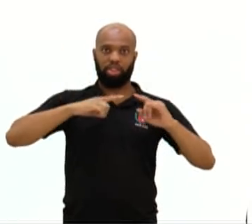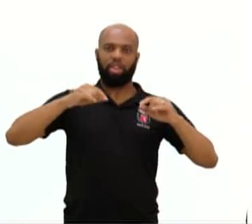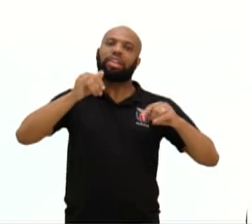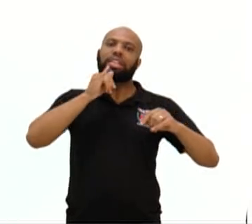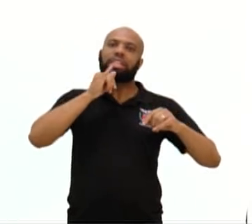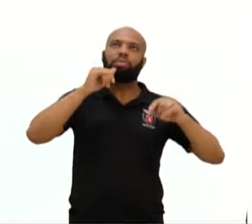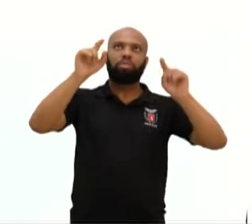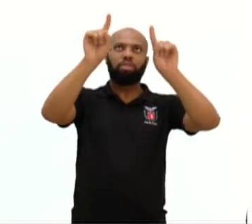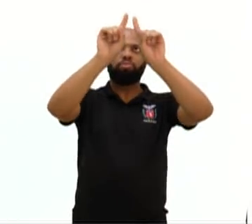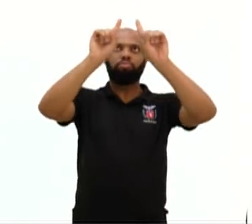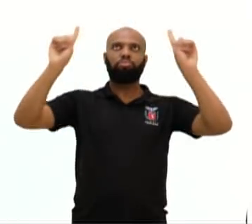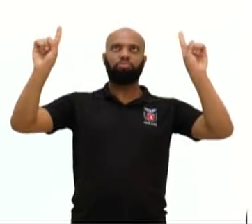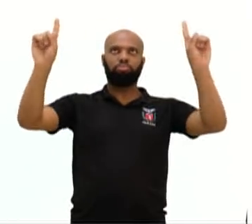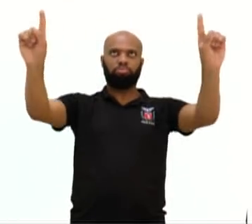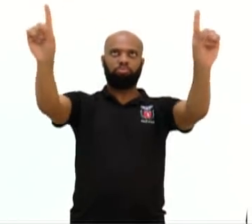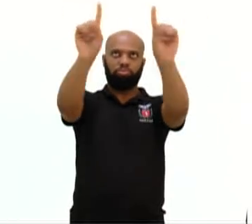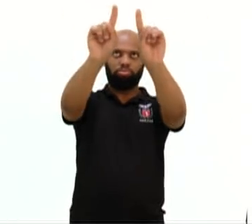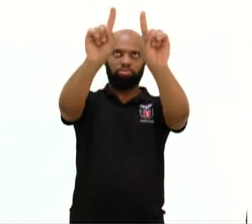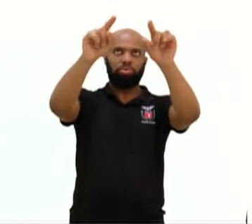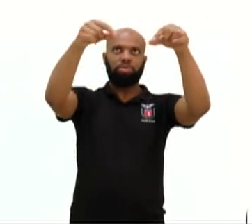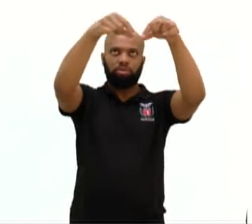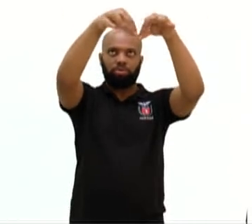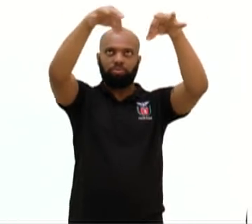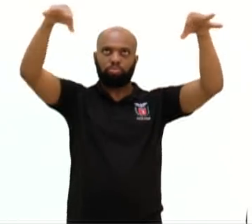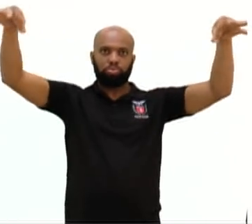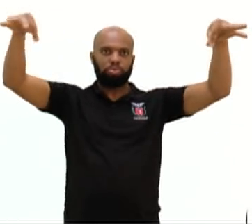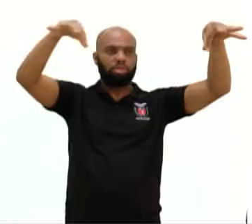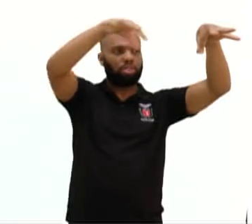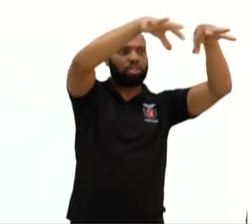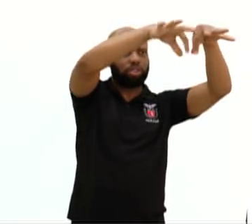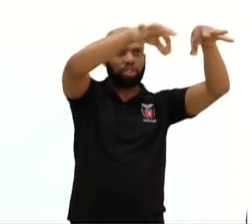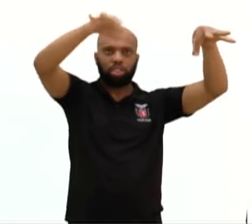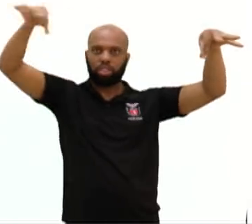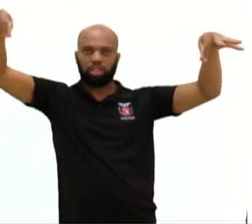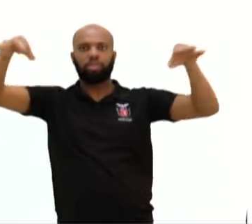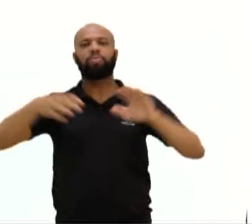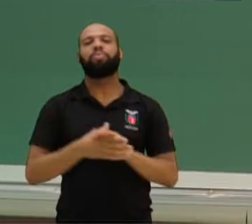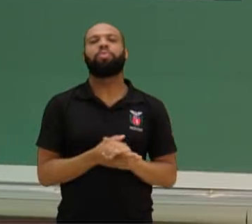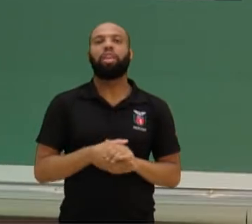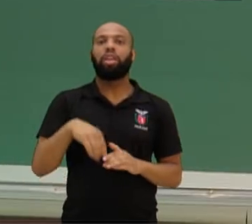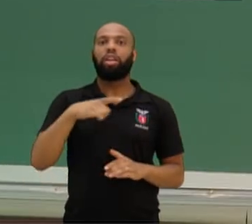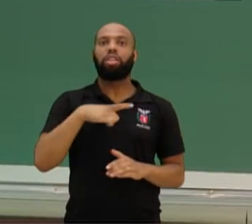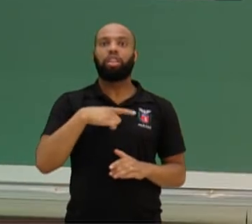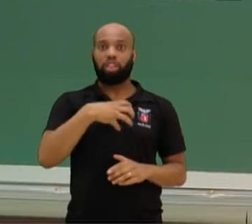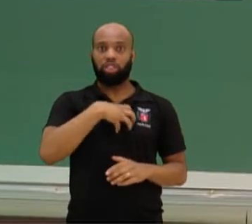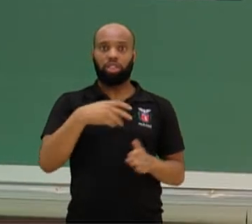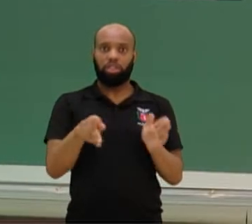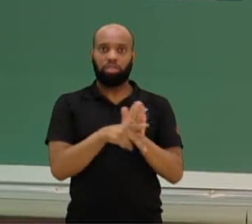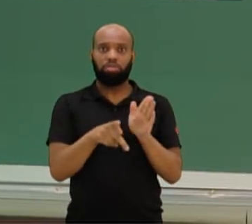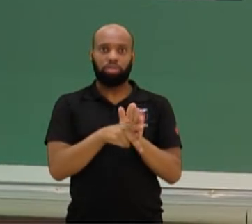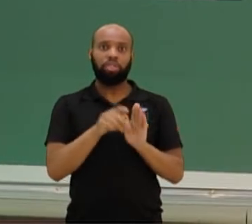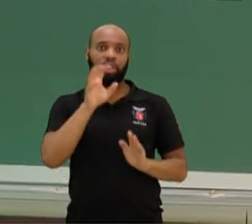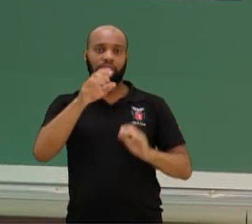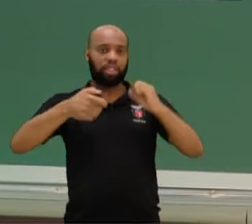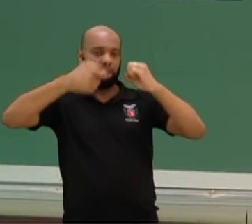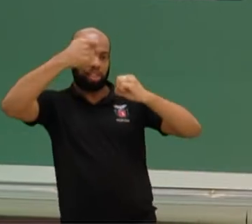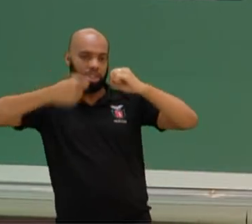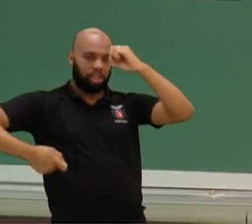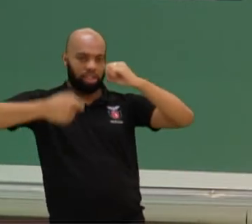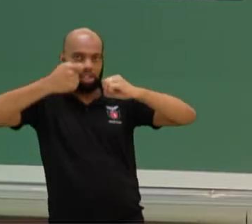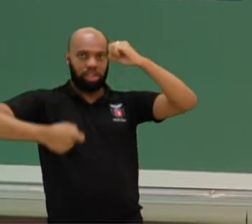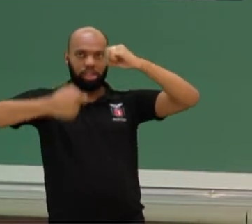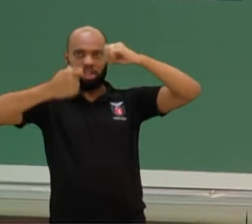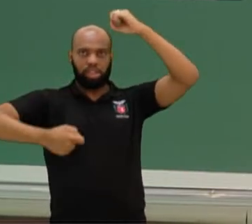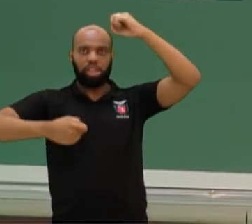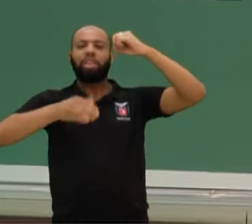varal lá no teto do apartamento, por meio de roldanas, para que a mãe consiga